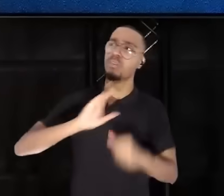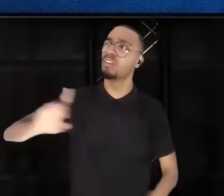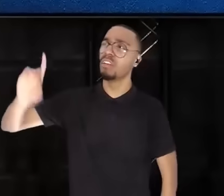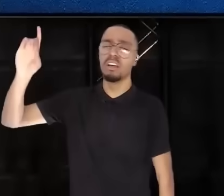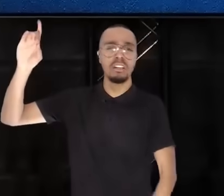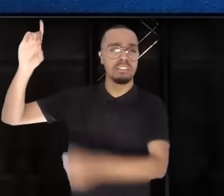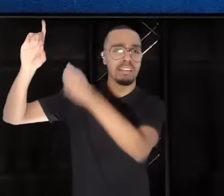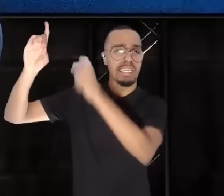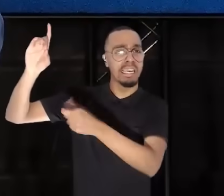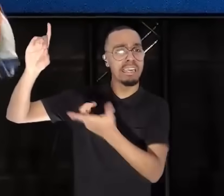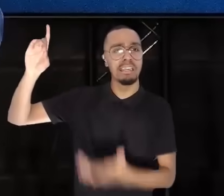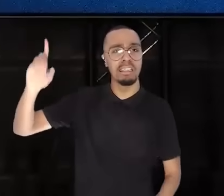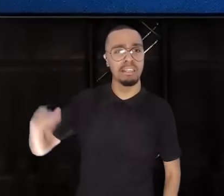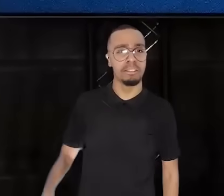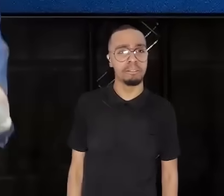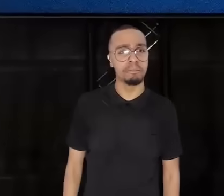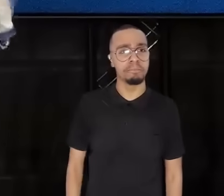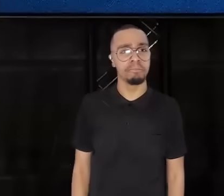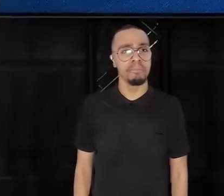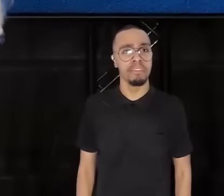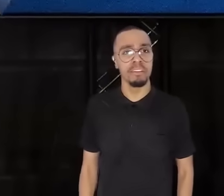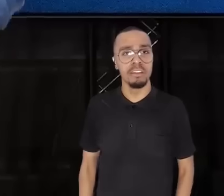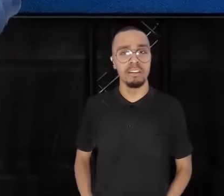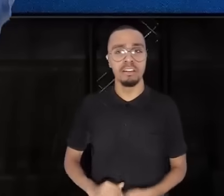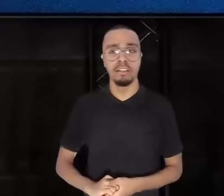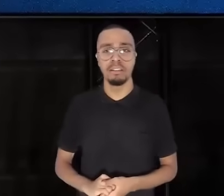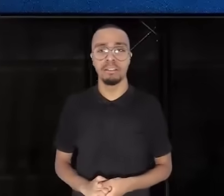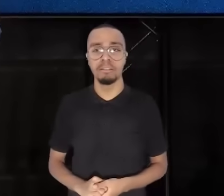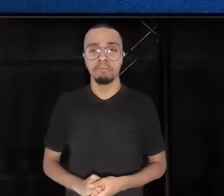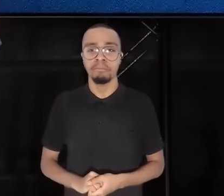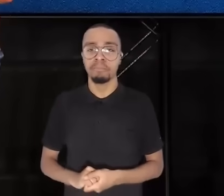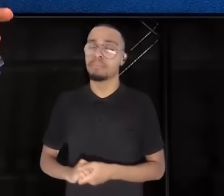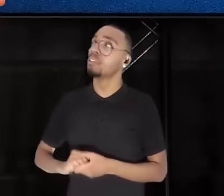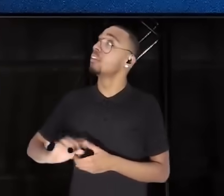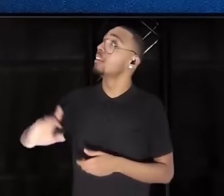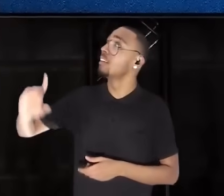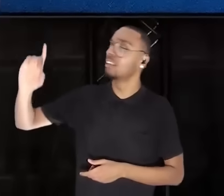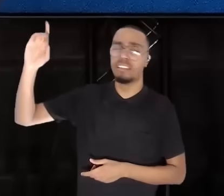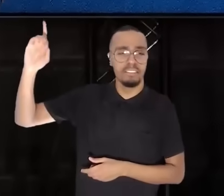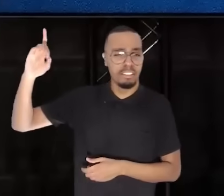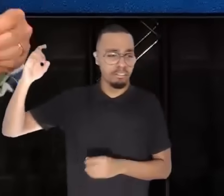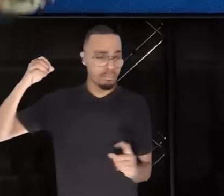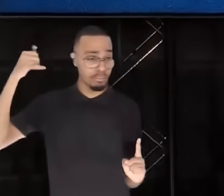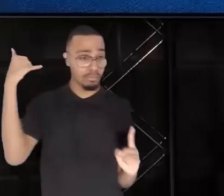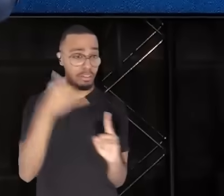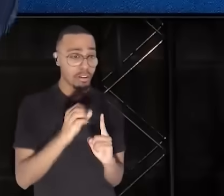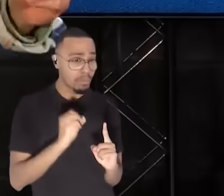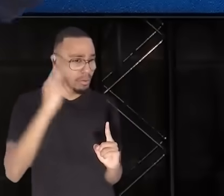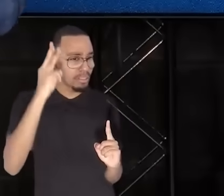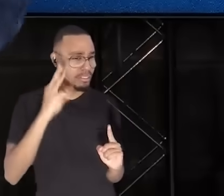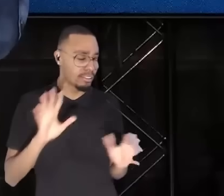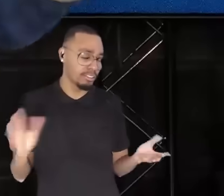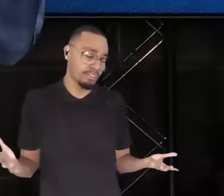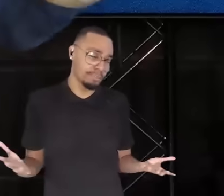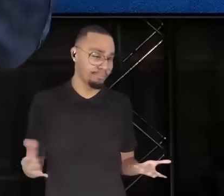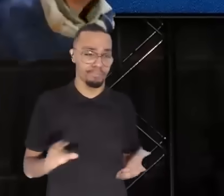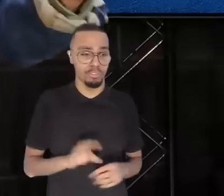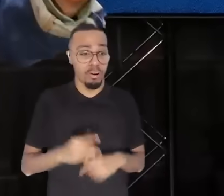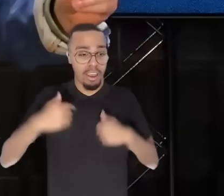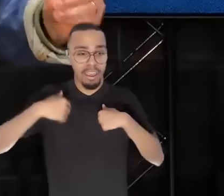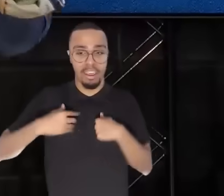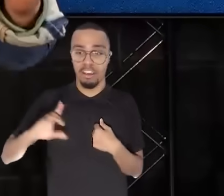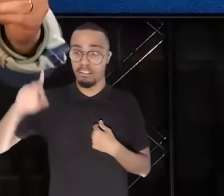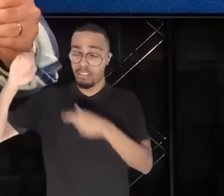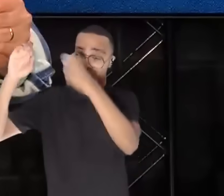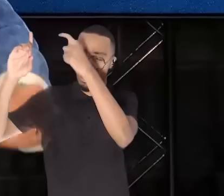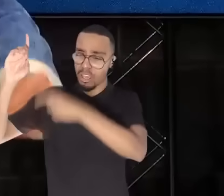as vezes que Deus olhou para Moisés e disse, eu sou, ele está dizendo, vai com o verbo, porque você não tem como dizer o que eu sou.